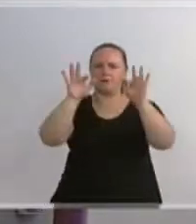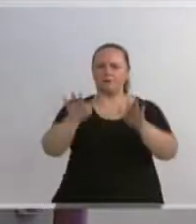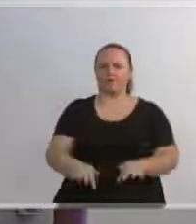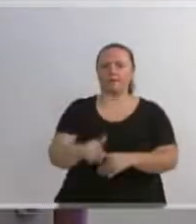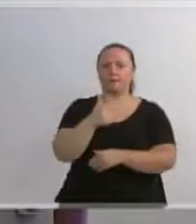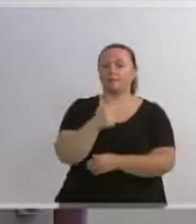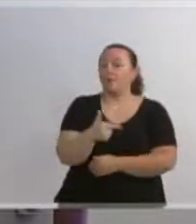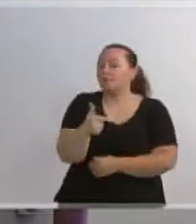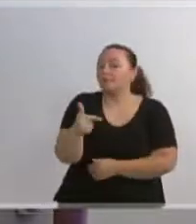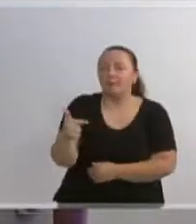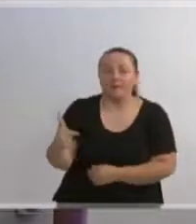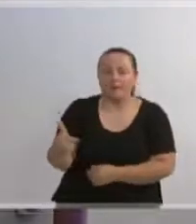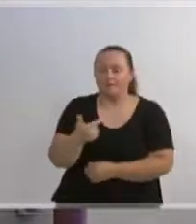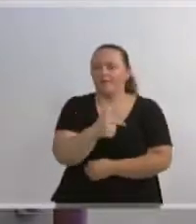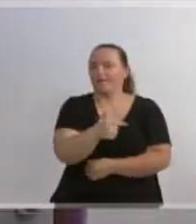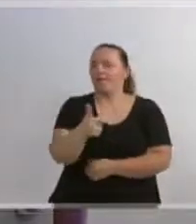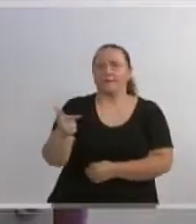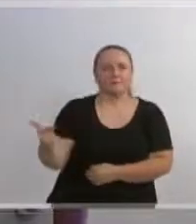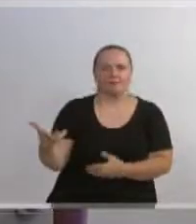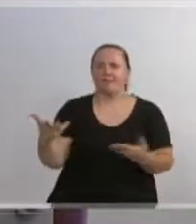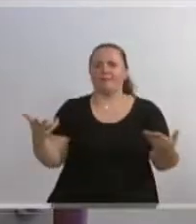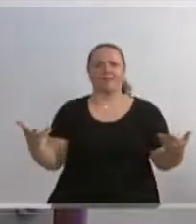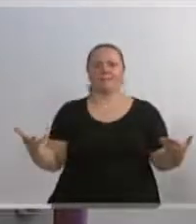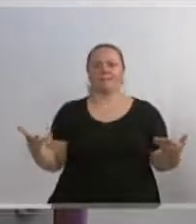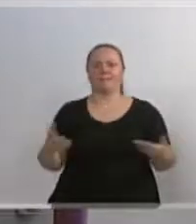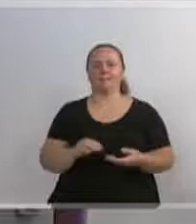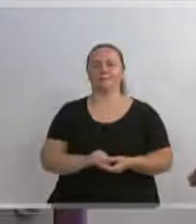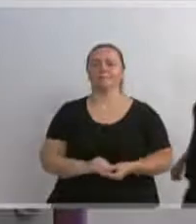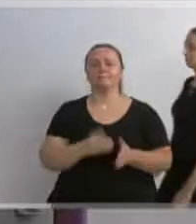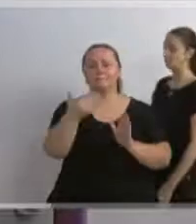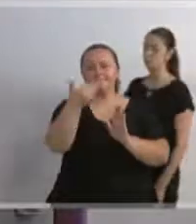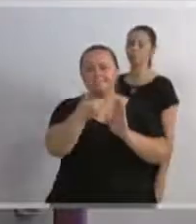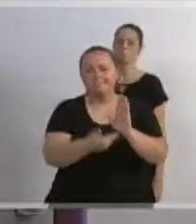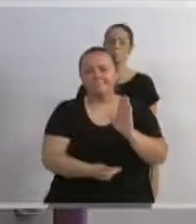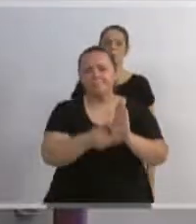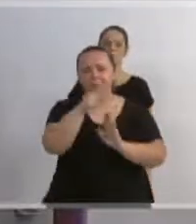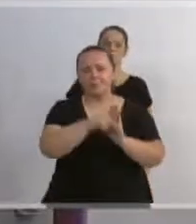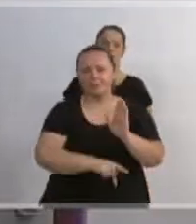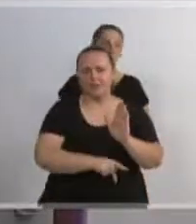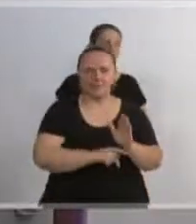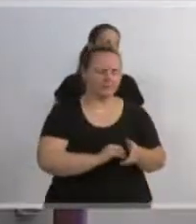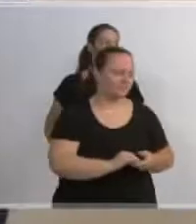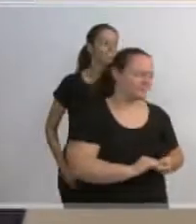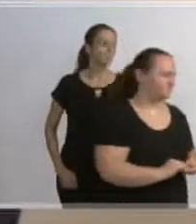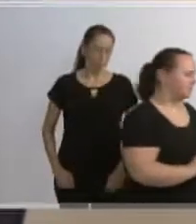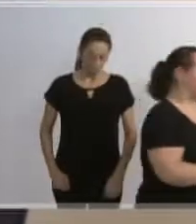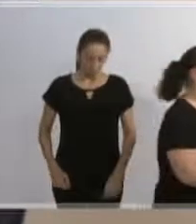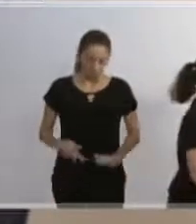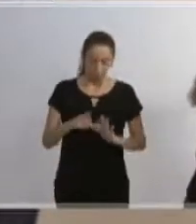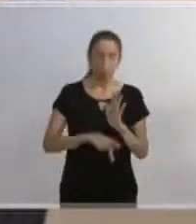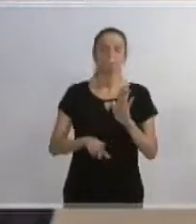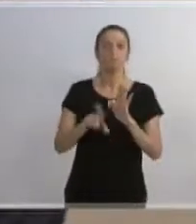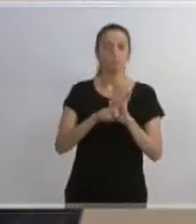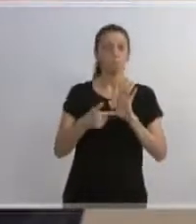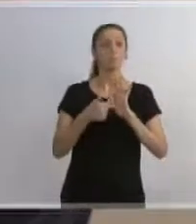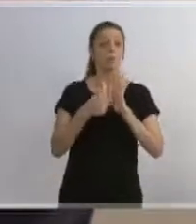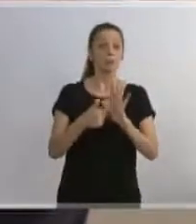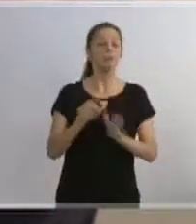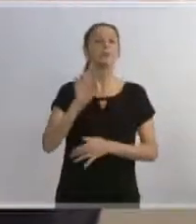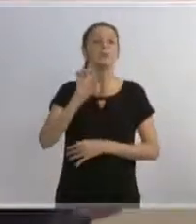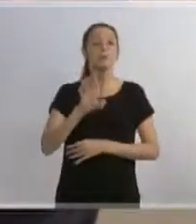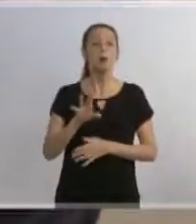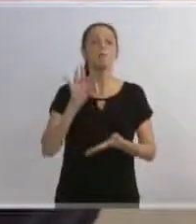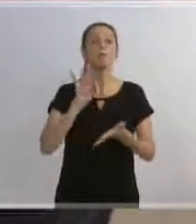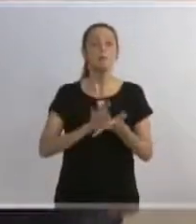existe 11 safados que vão acabar com os cobradores. Está aqui o projeto de lei, vou mostrar essa casa que eu trouxe aqui, somente as